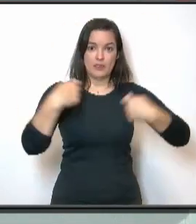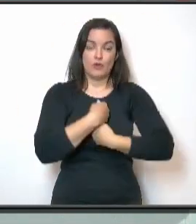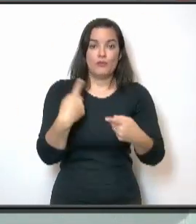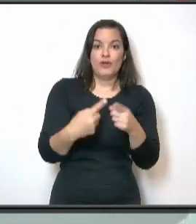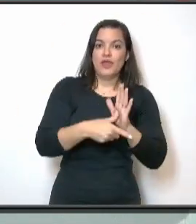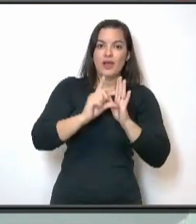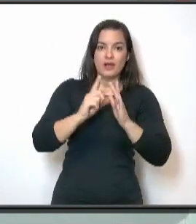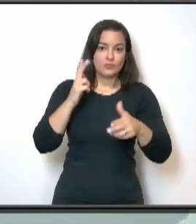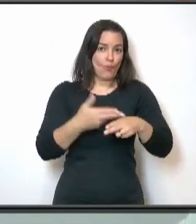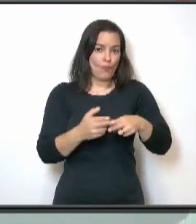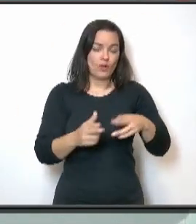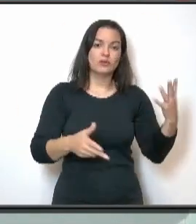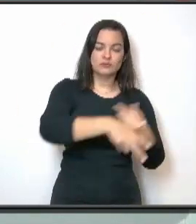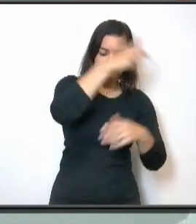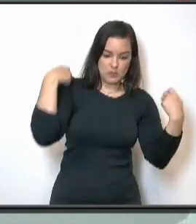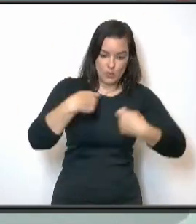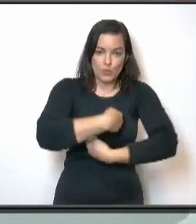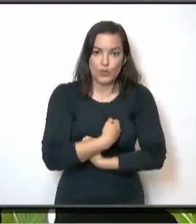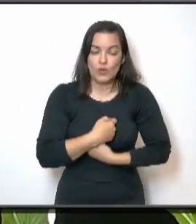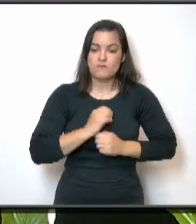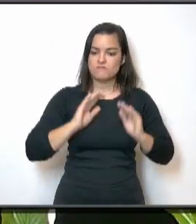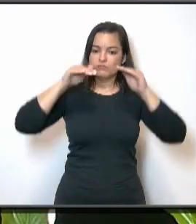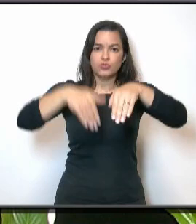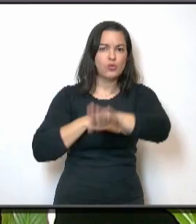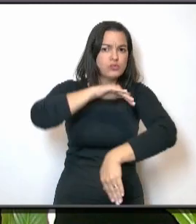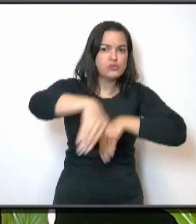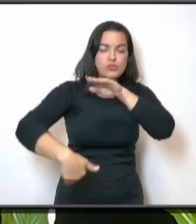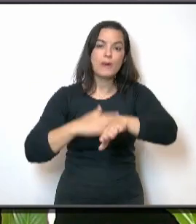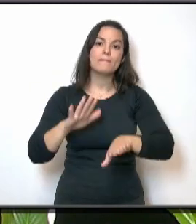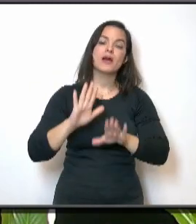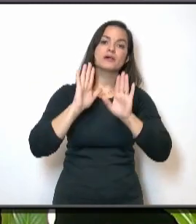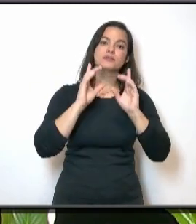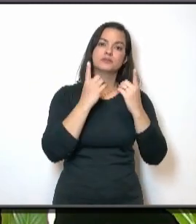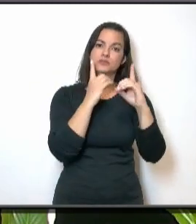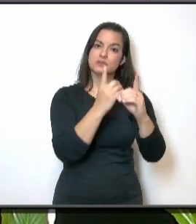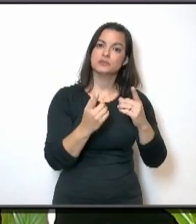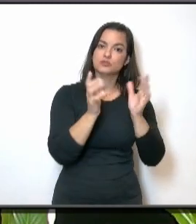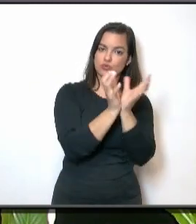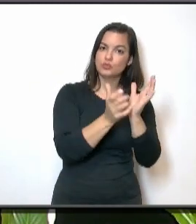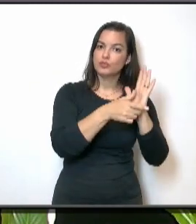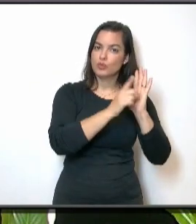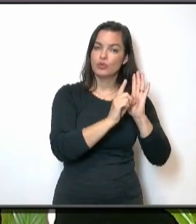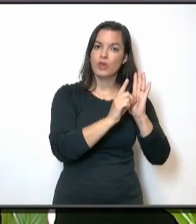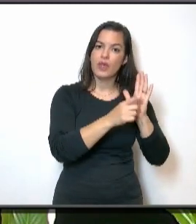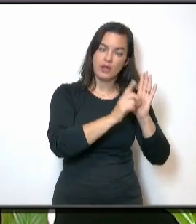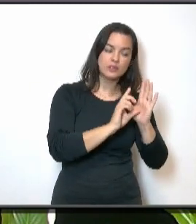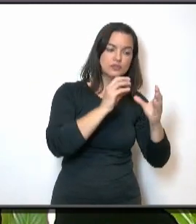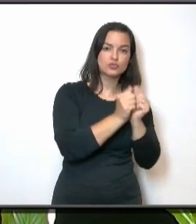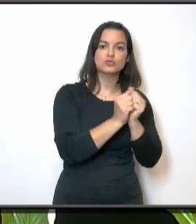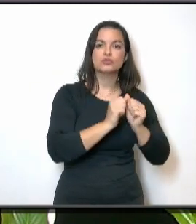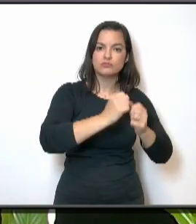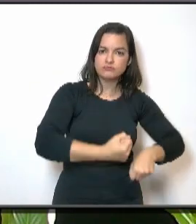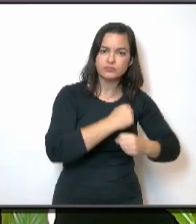despido, e lançou-se ao mar. Mas os outros discípulos vieram no barquinho, puxando a rede com os peixes, porque não estavam distantes